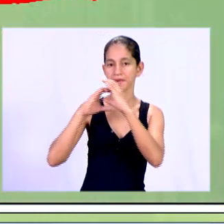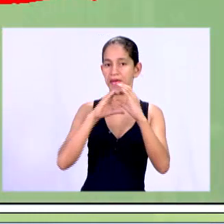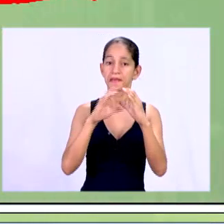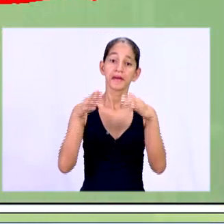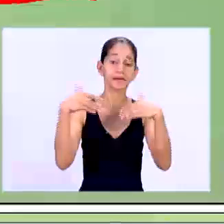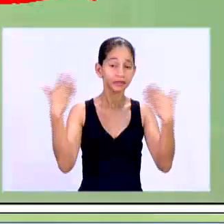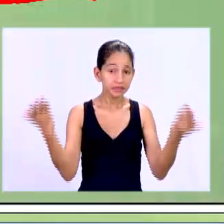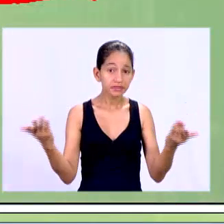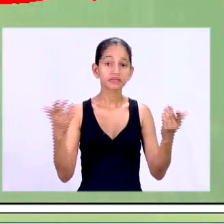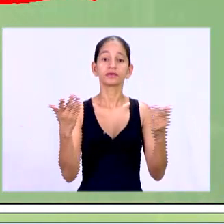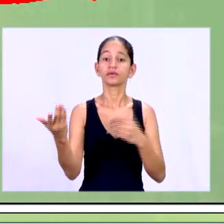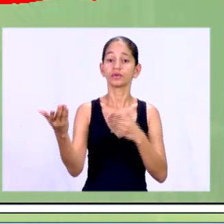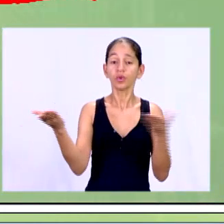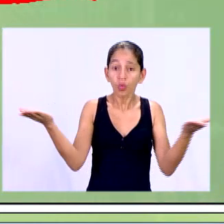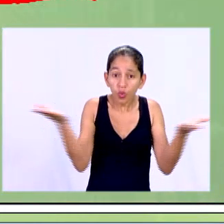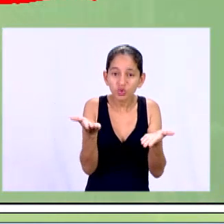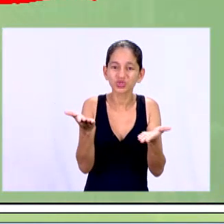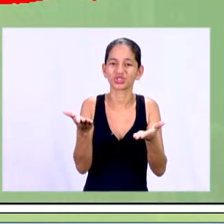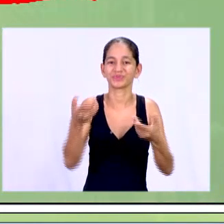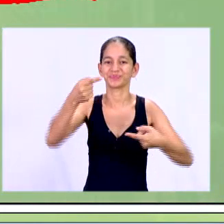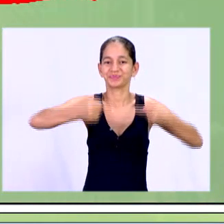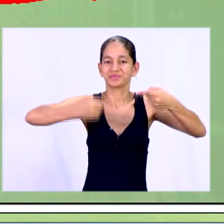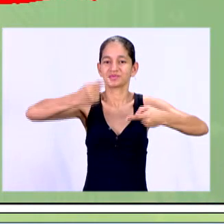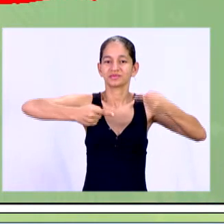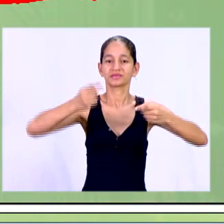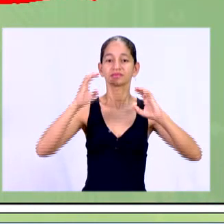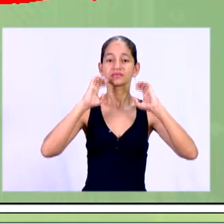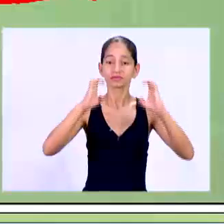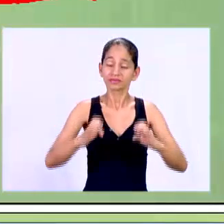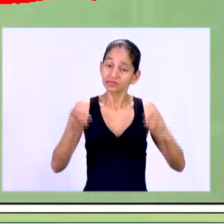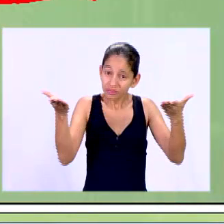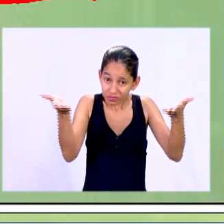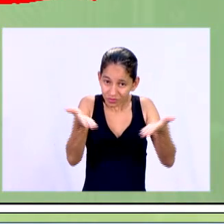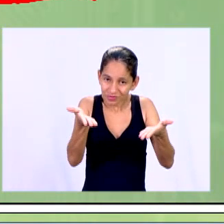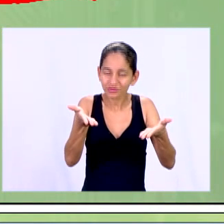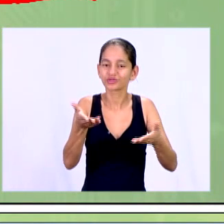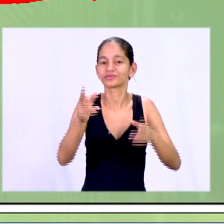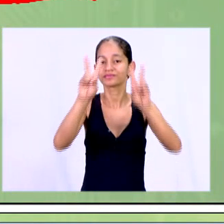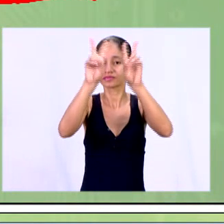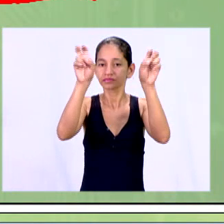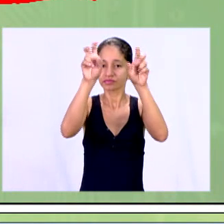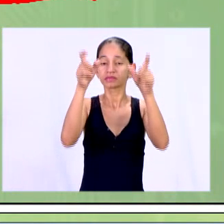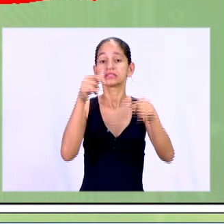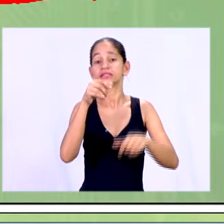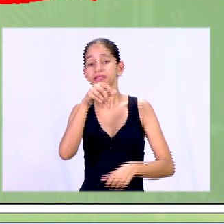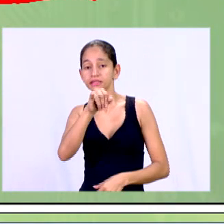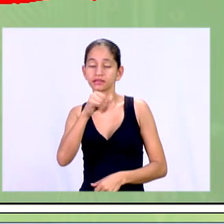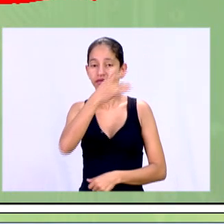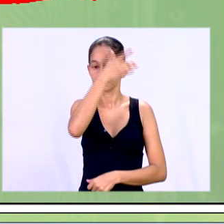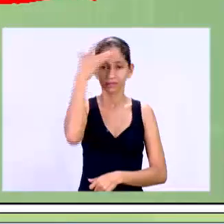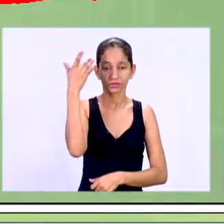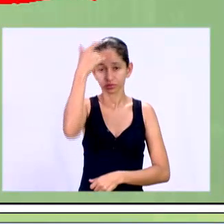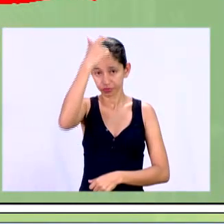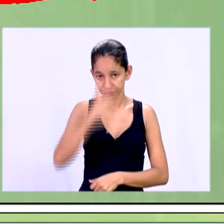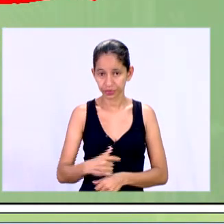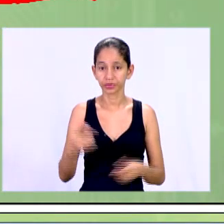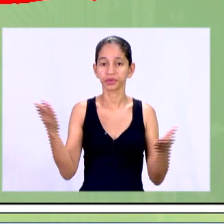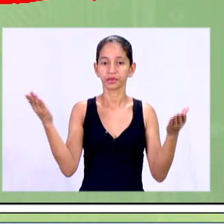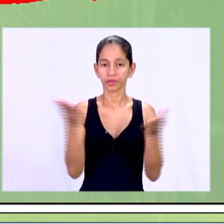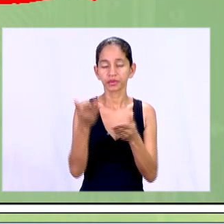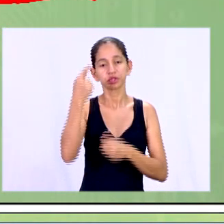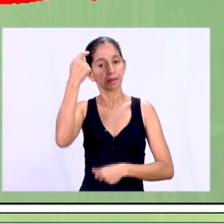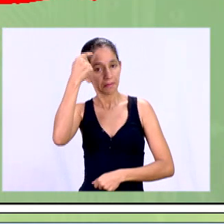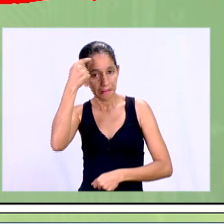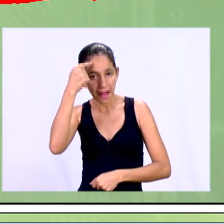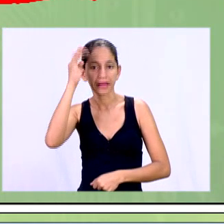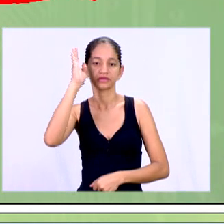nós trazemos isso para a reflexão ética. Ou seja, se nós construímos a nossa racionalidade, se